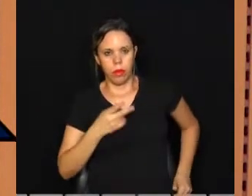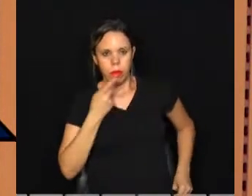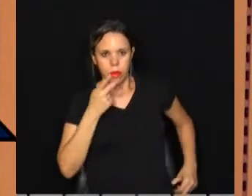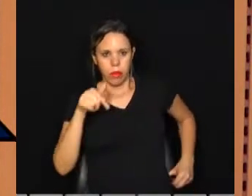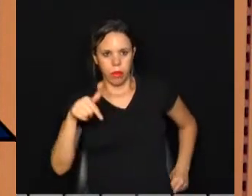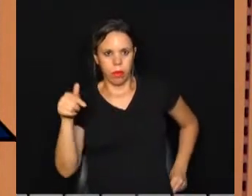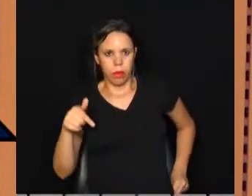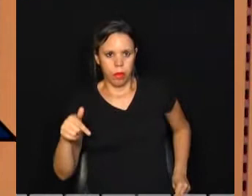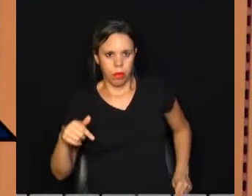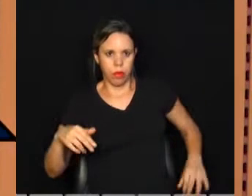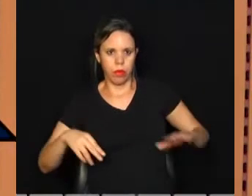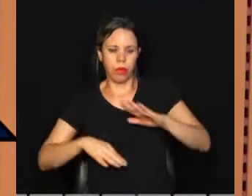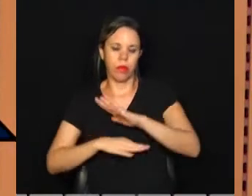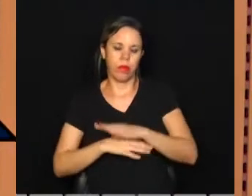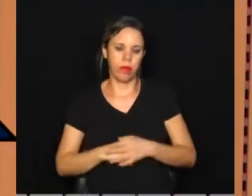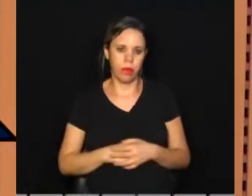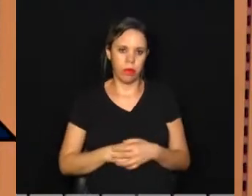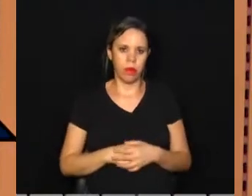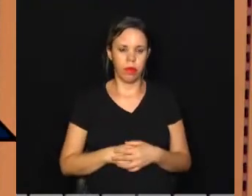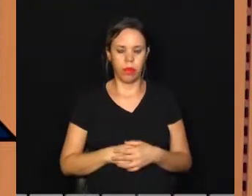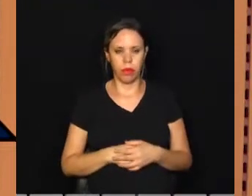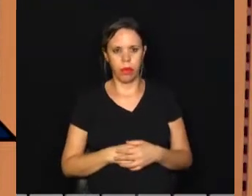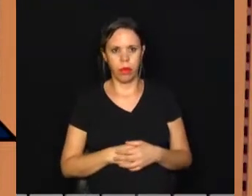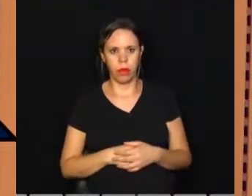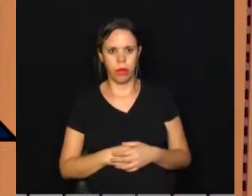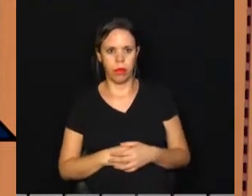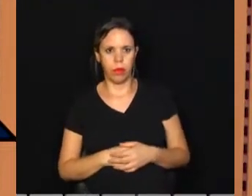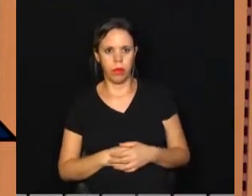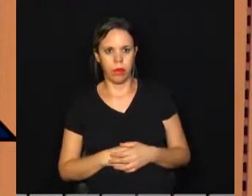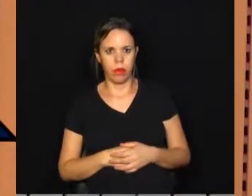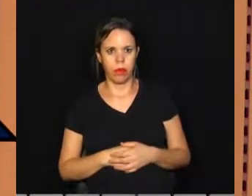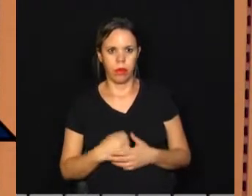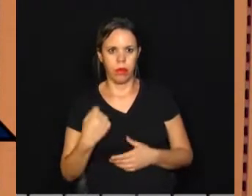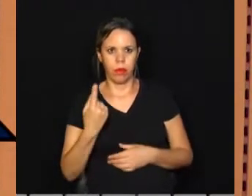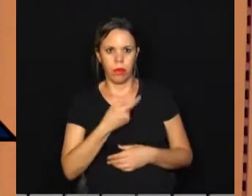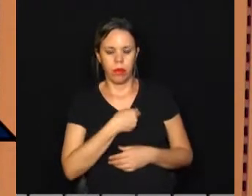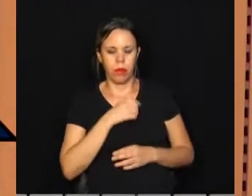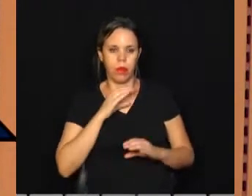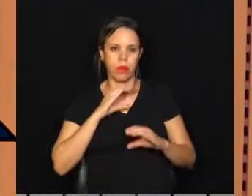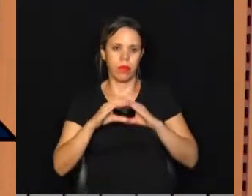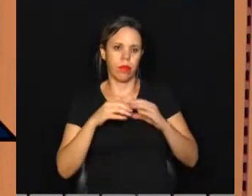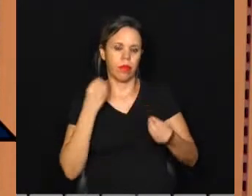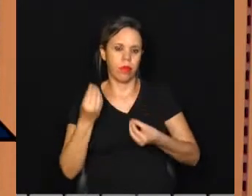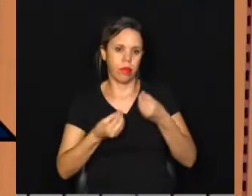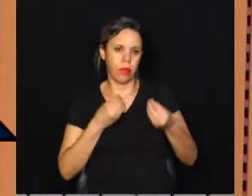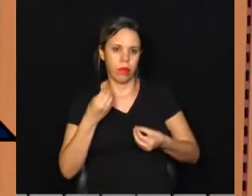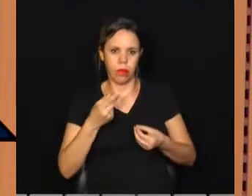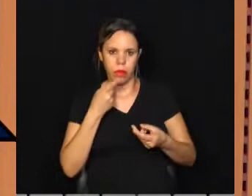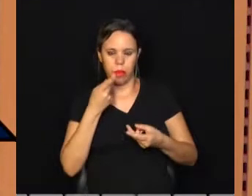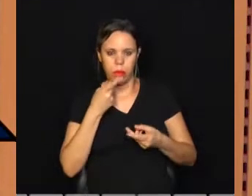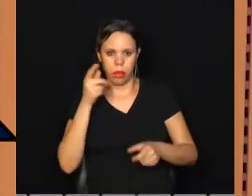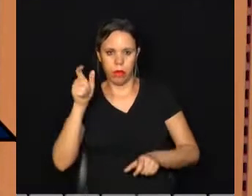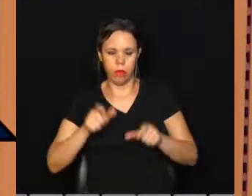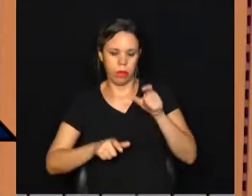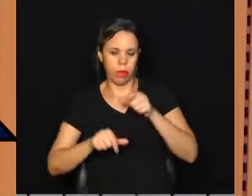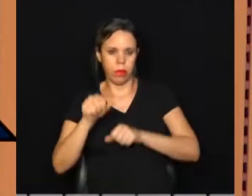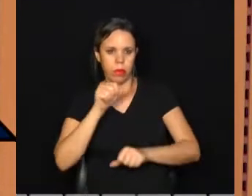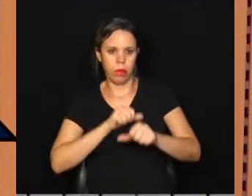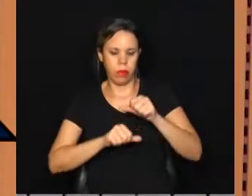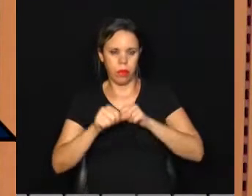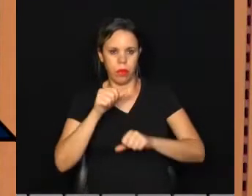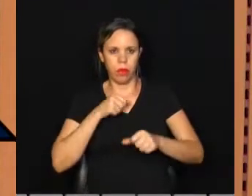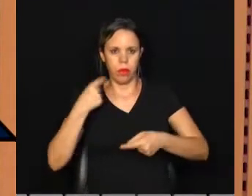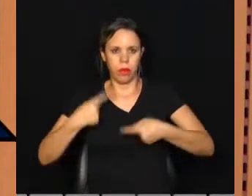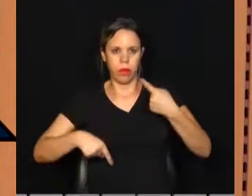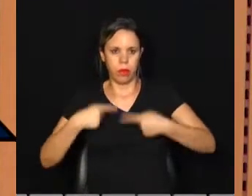aqui na Câmara Municipal e nós articularmos como essas falas se transformarão em